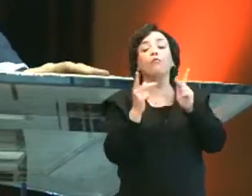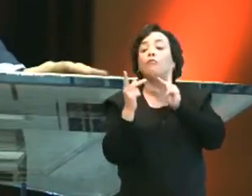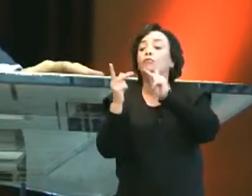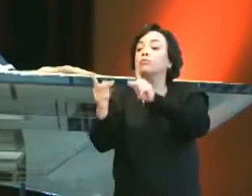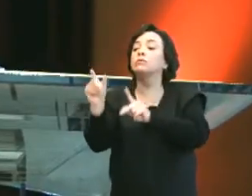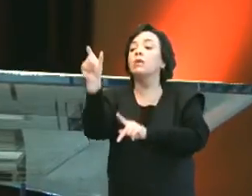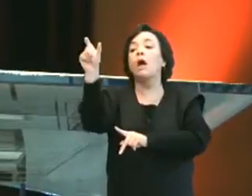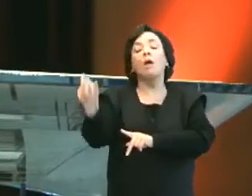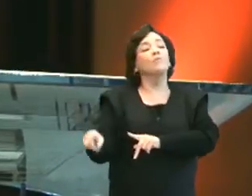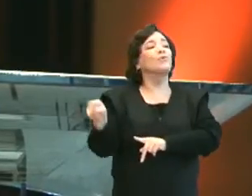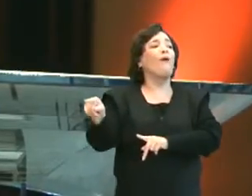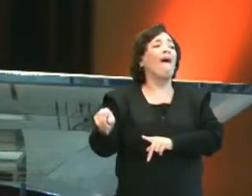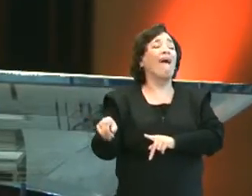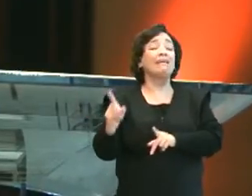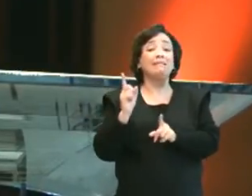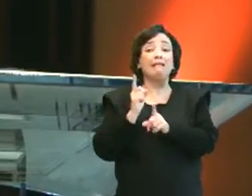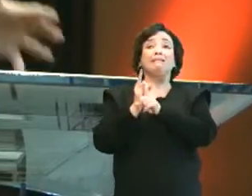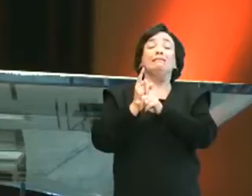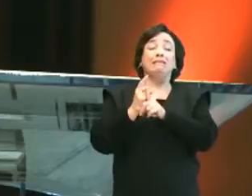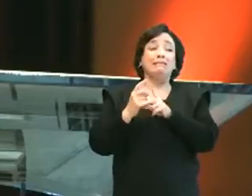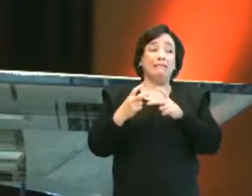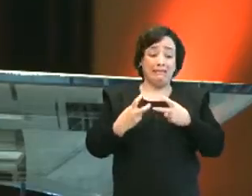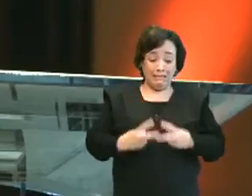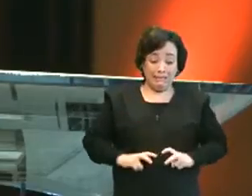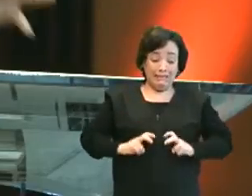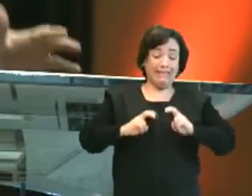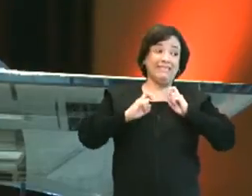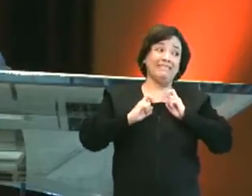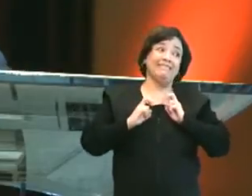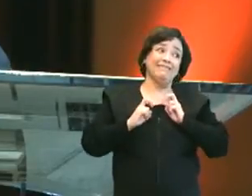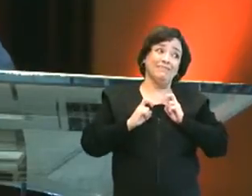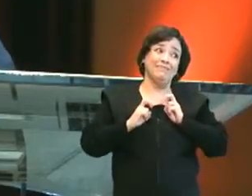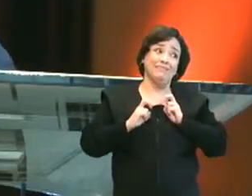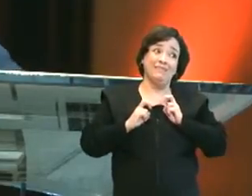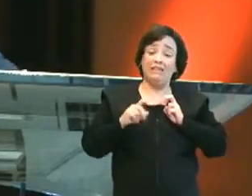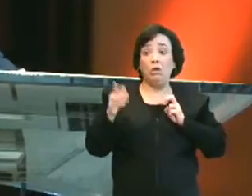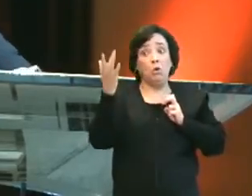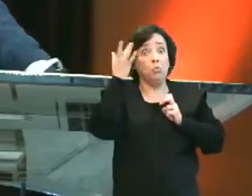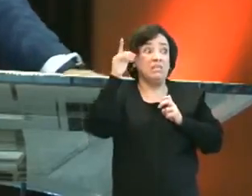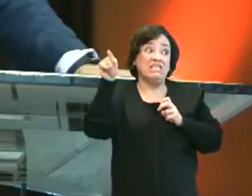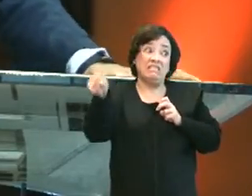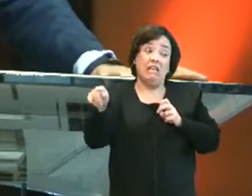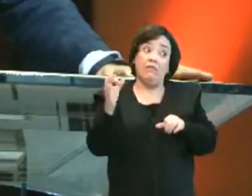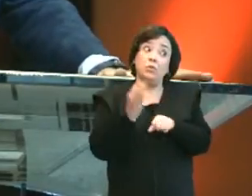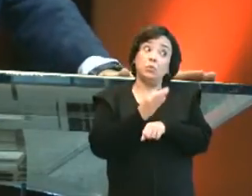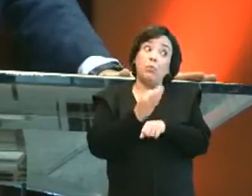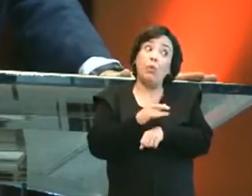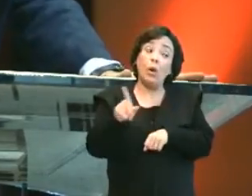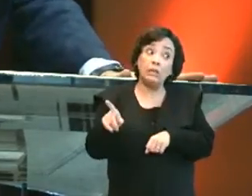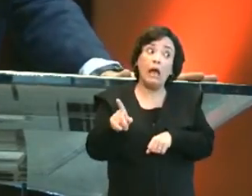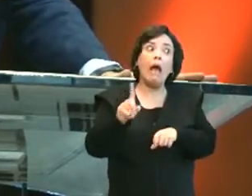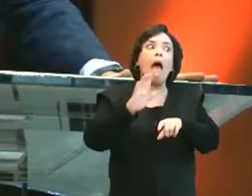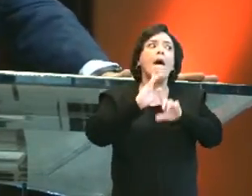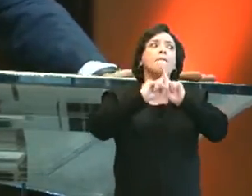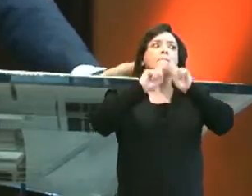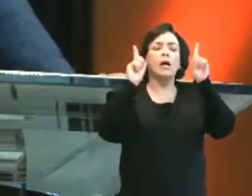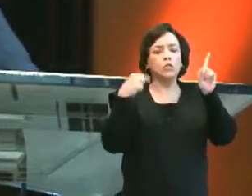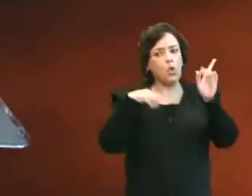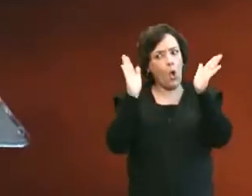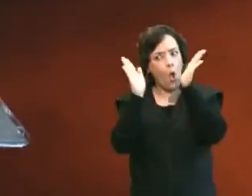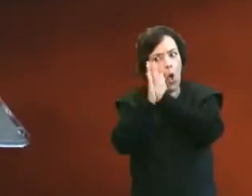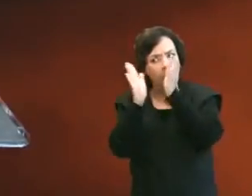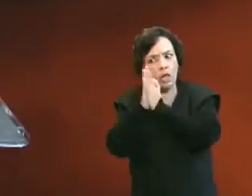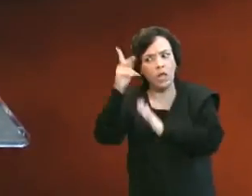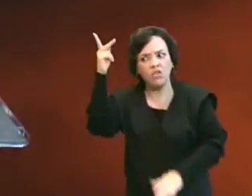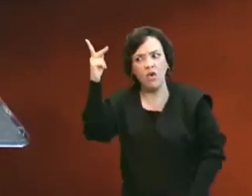vai suportar a situação. Também atendi pessoas que galgaram postos de responsabilidade